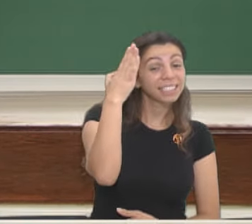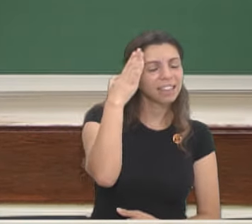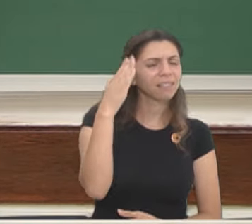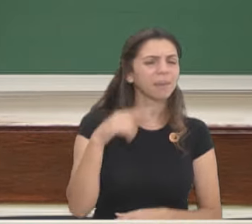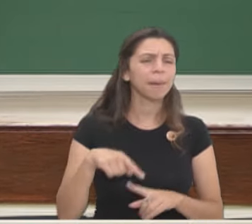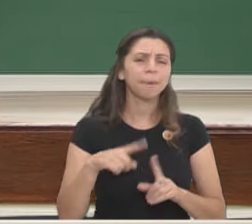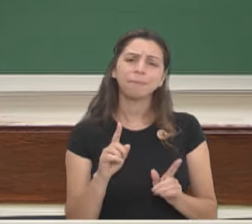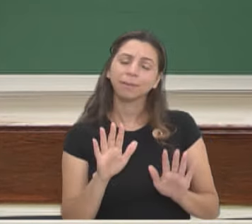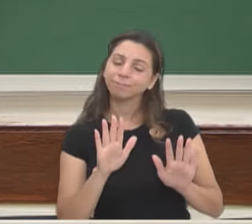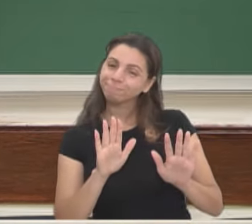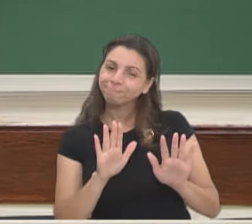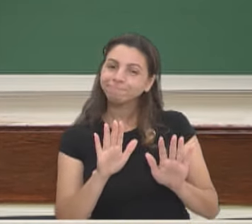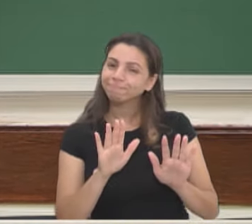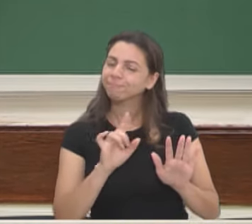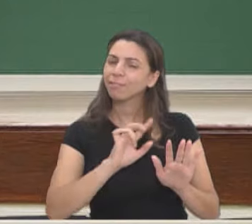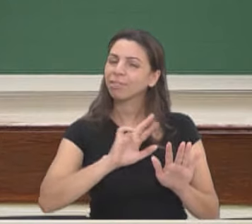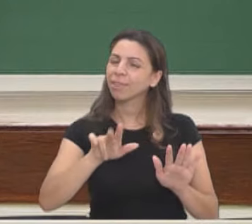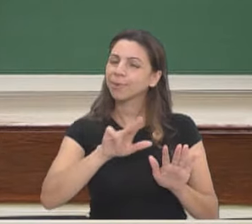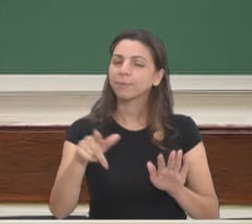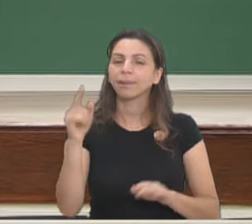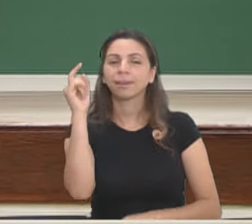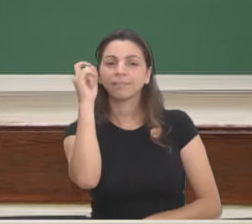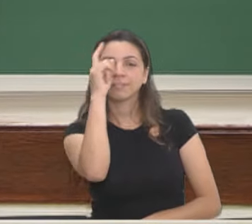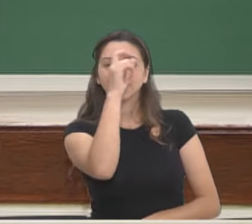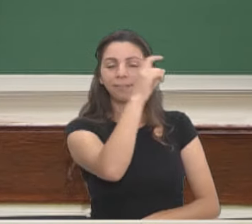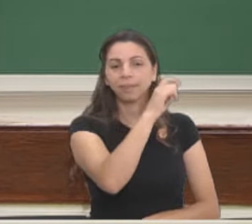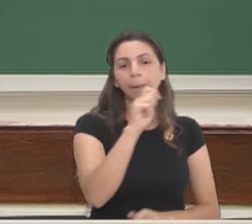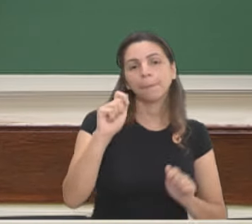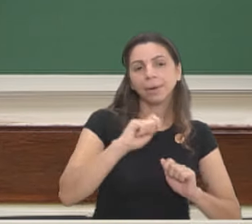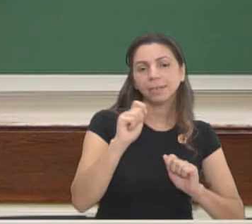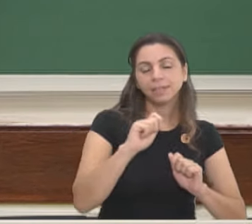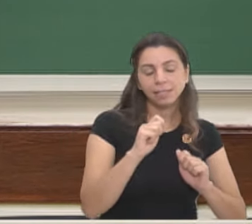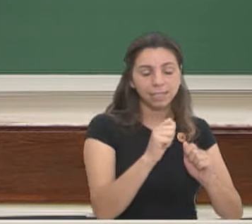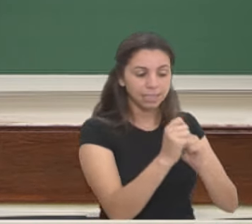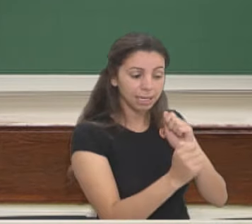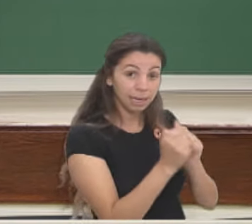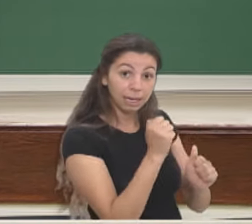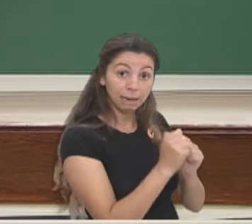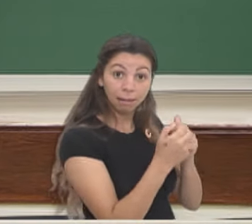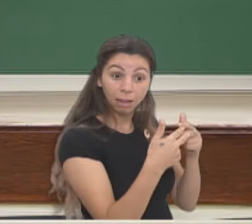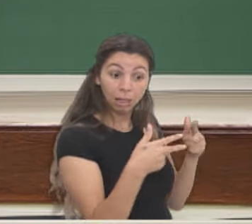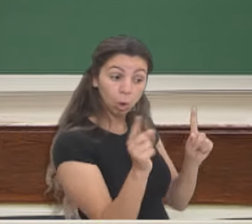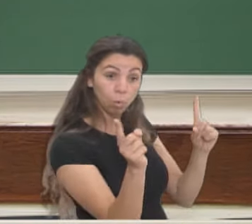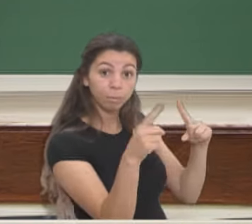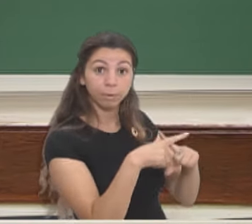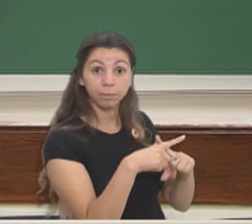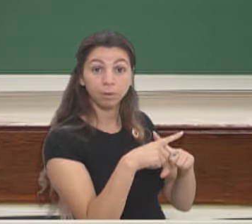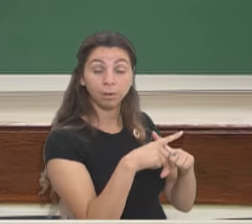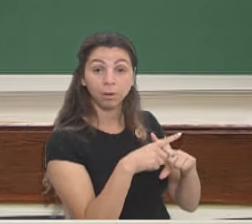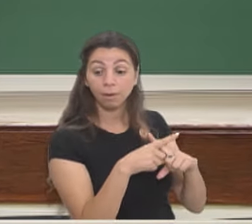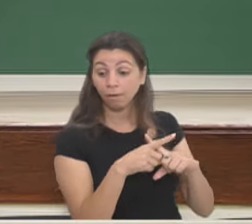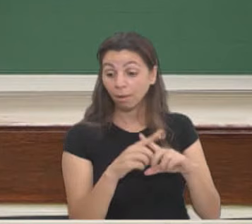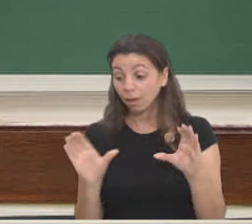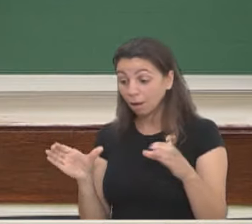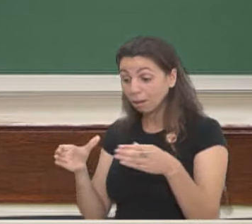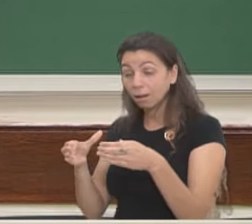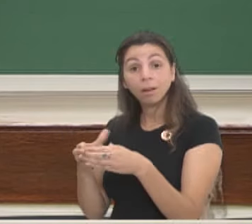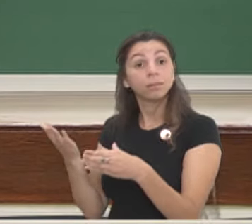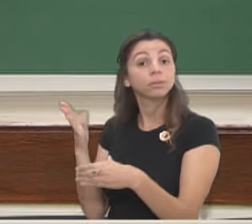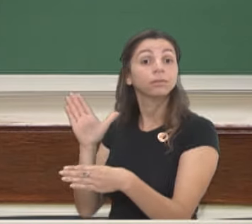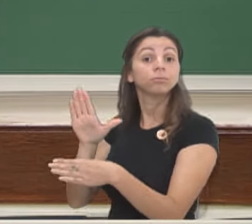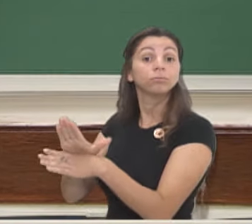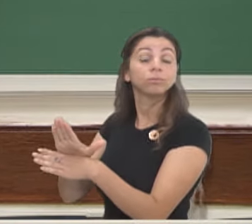difícil, vocês precisam entender o que é o aspecto competitivo e o que é lúdico, de cooperação, né? Dessa